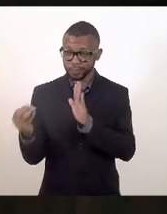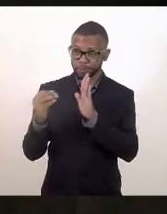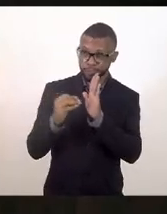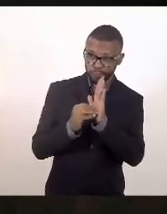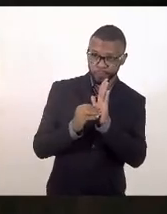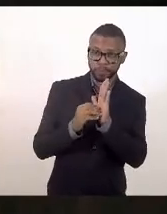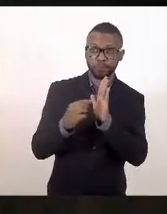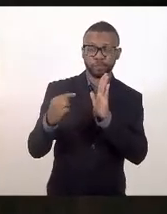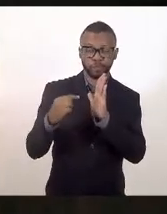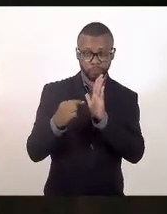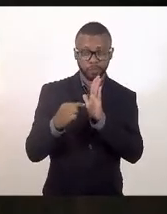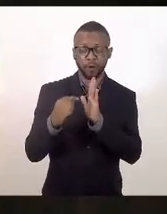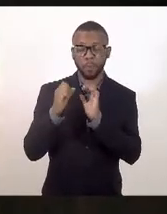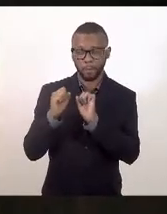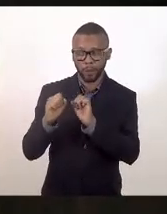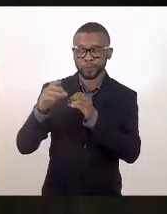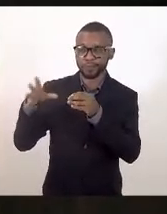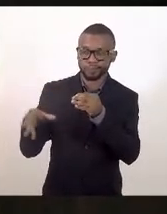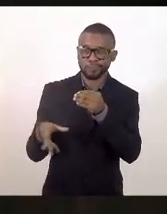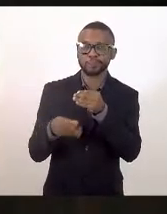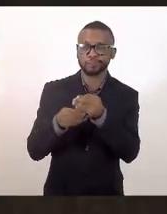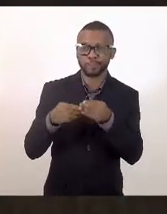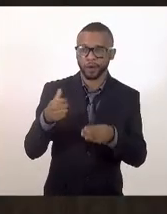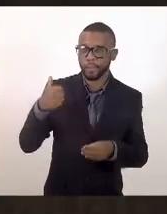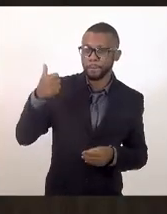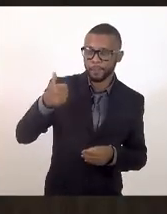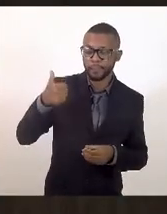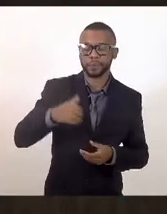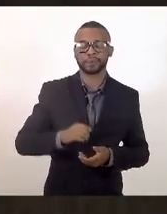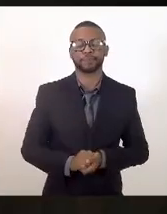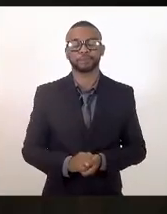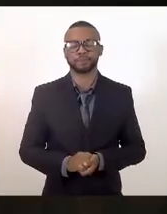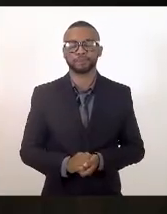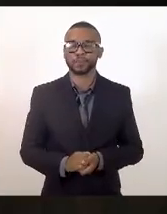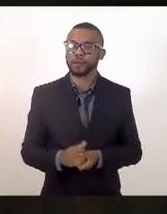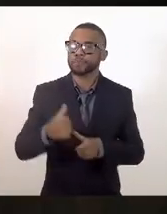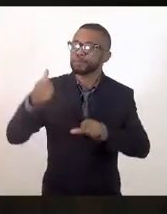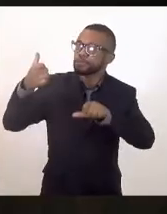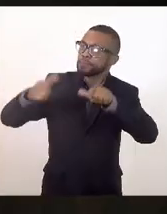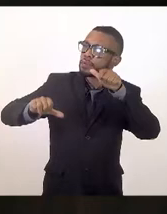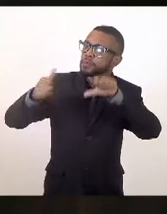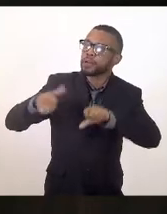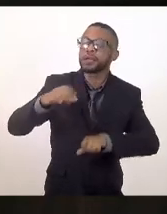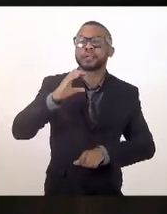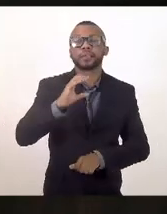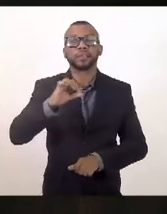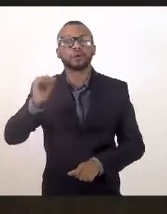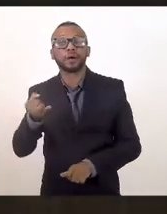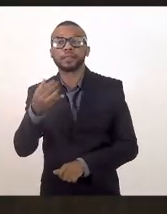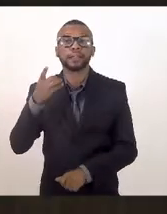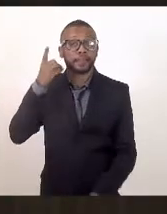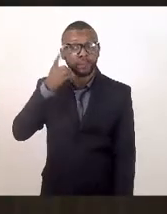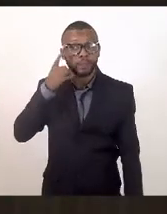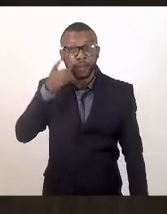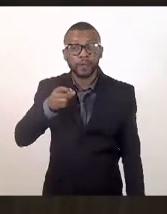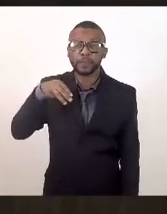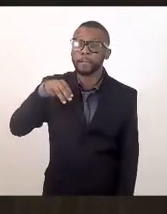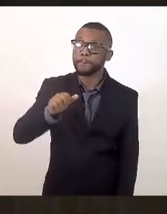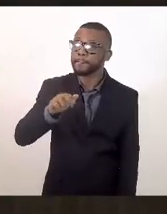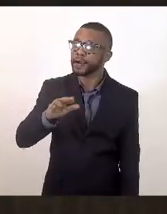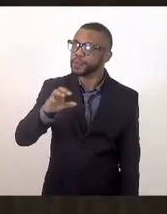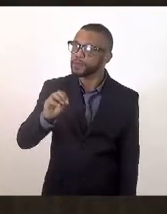deputados. Vossa Excelência será o primeiro. Tá bom. Para emitir parecer pela Comissão de Constituição e Justiça, deputado Márcio Pacheco. O parecer é